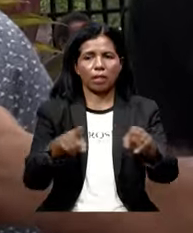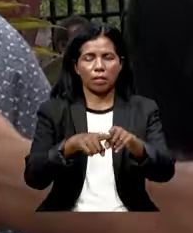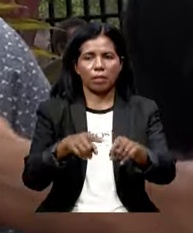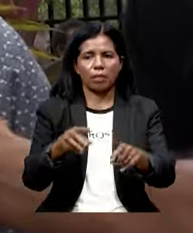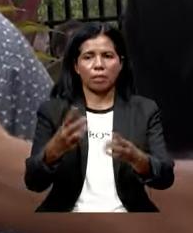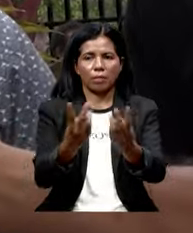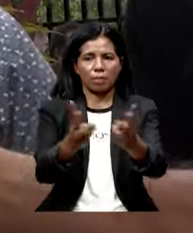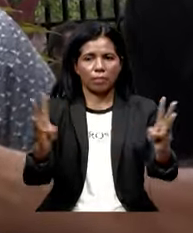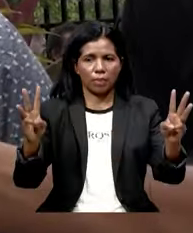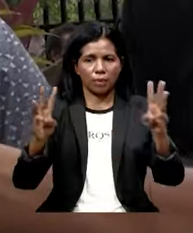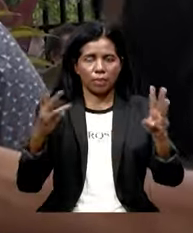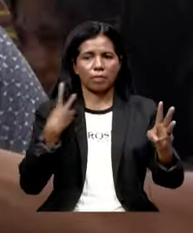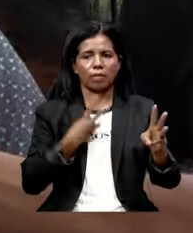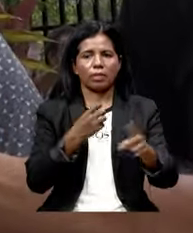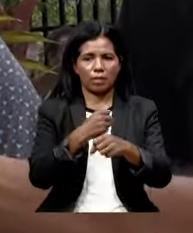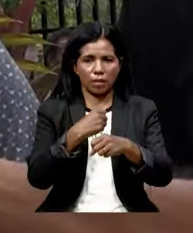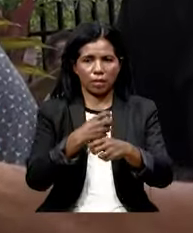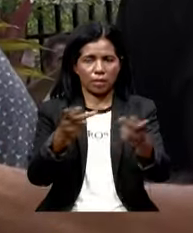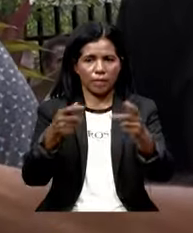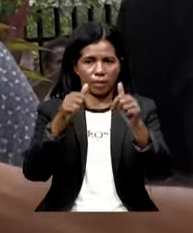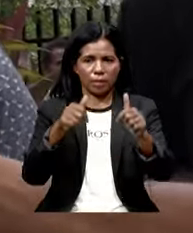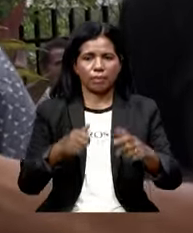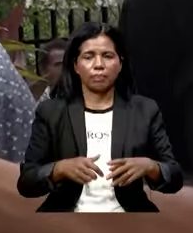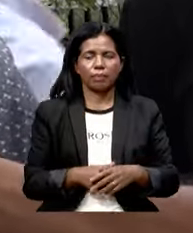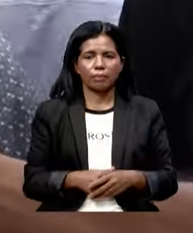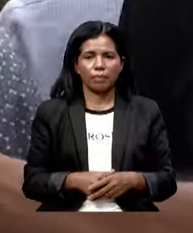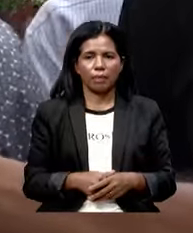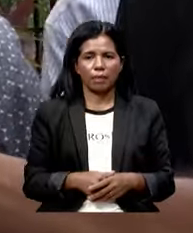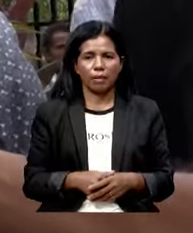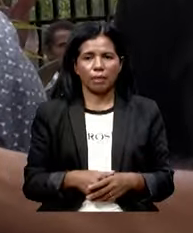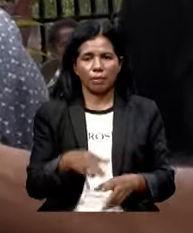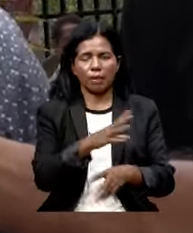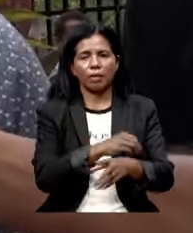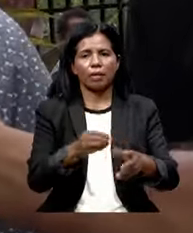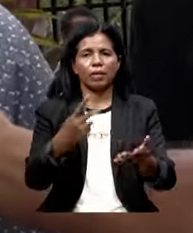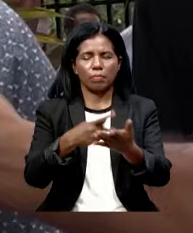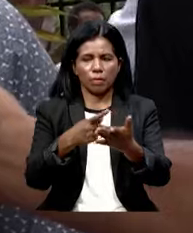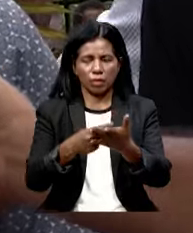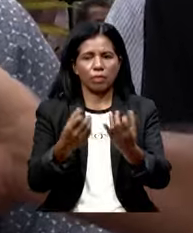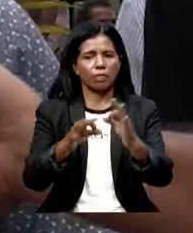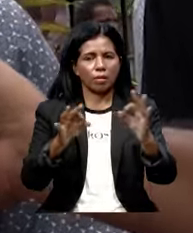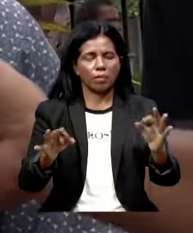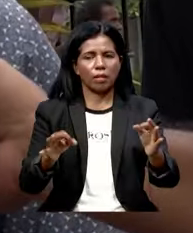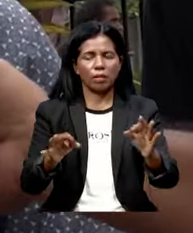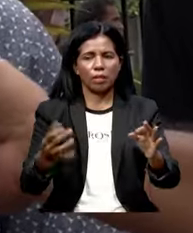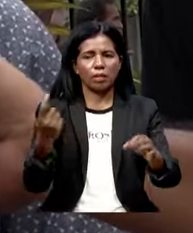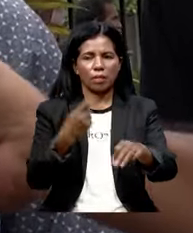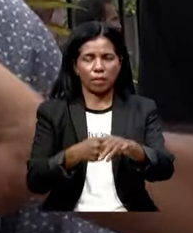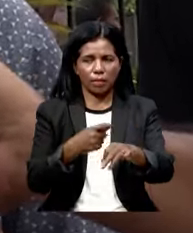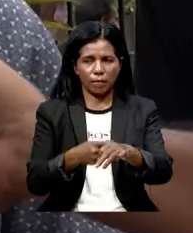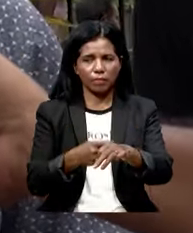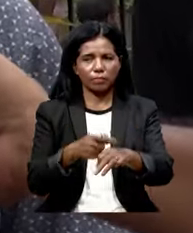Renita realiza e a fatin da né e espera que ataca projeto ser né bele hoto ho ser né tempo na bem